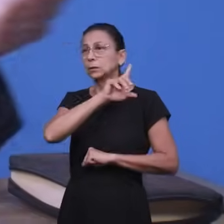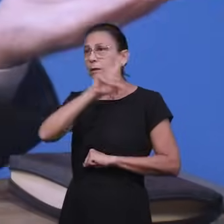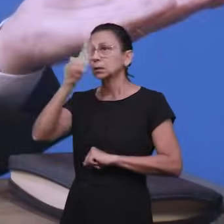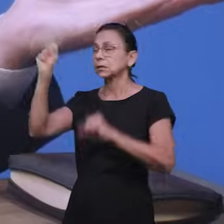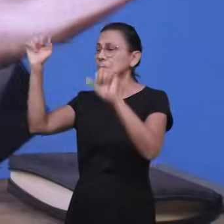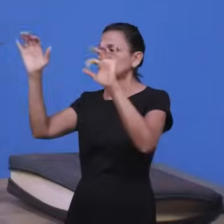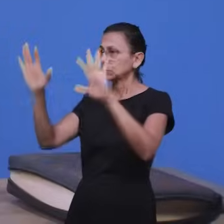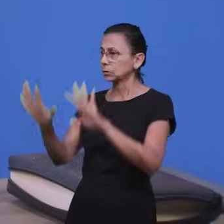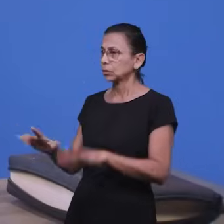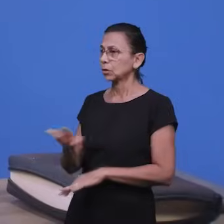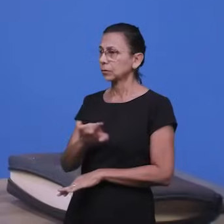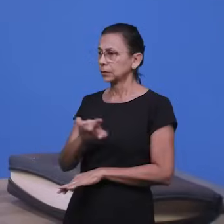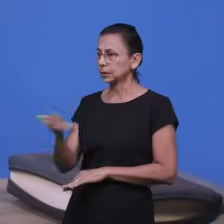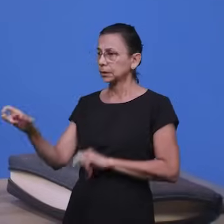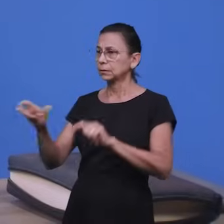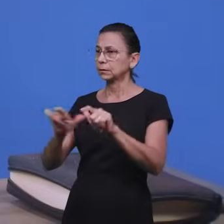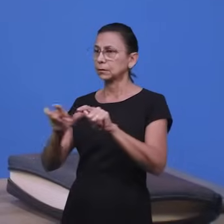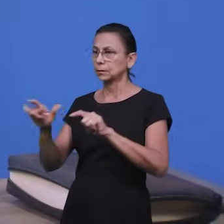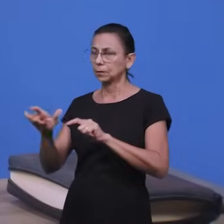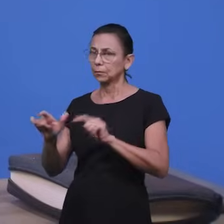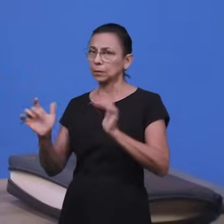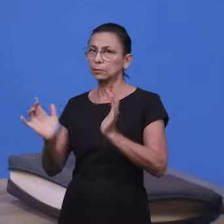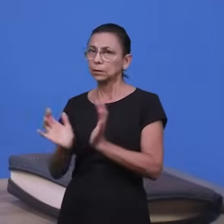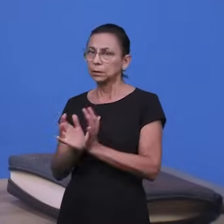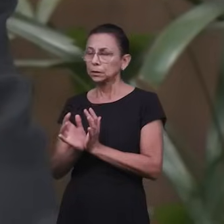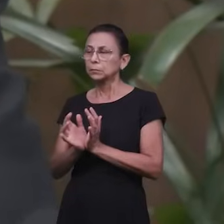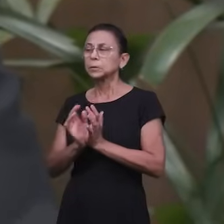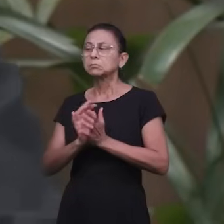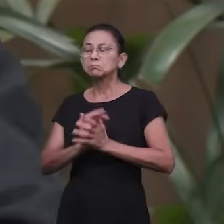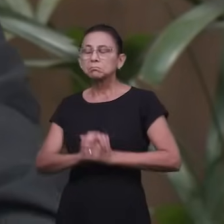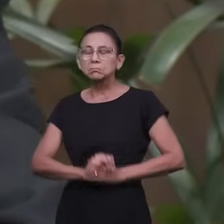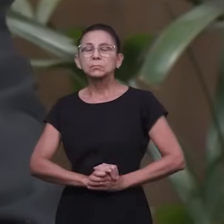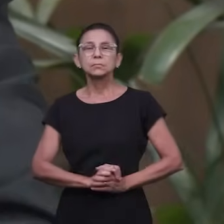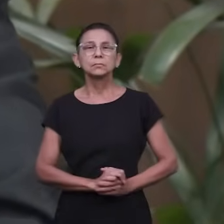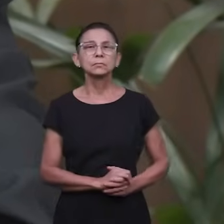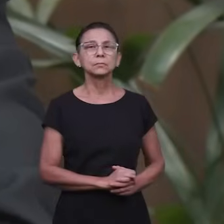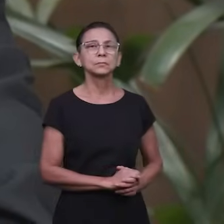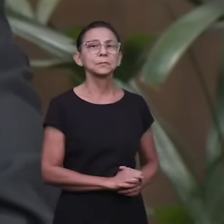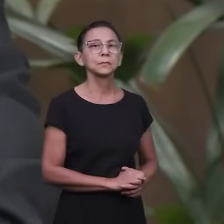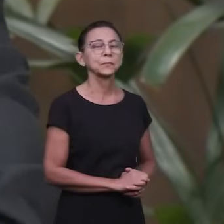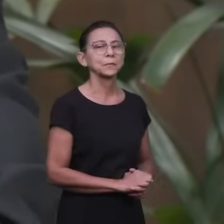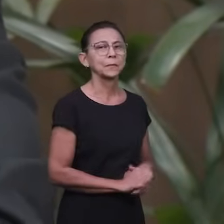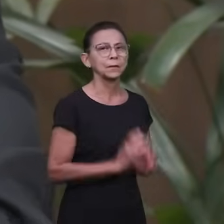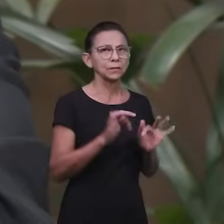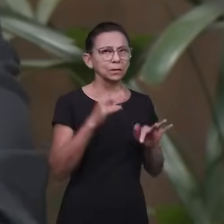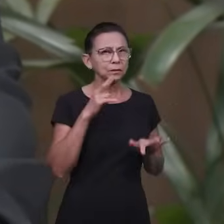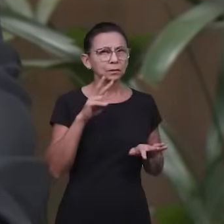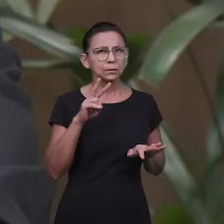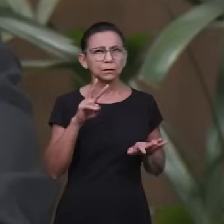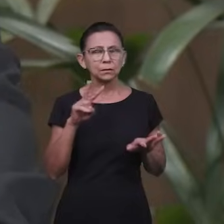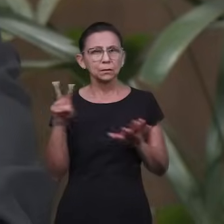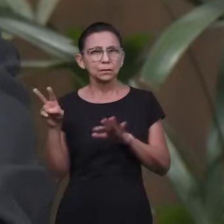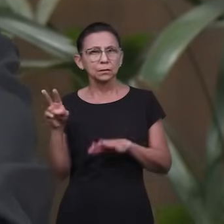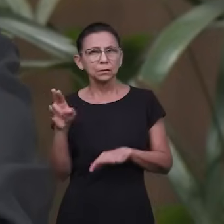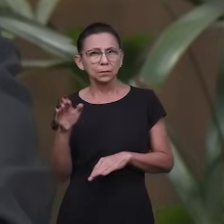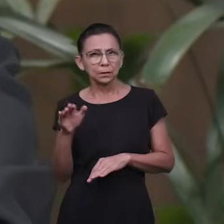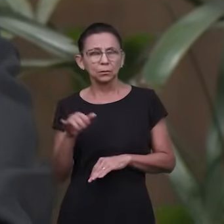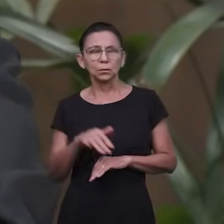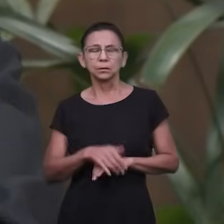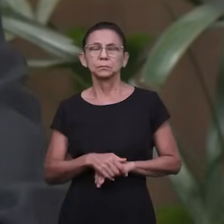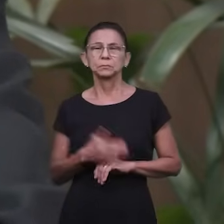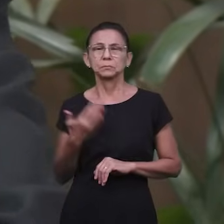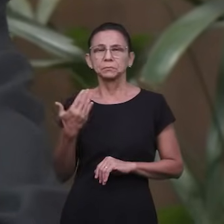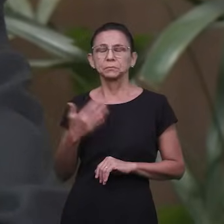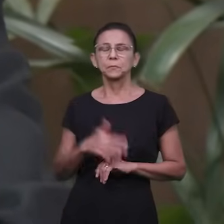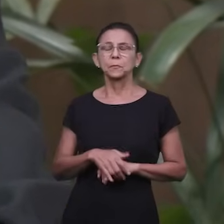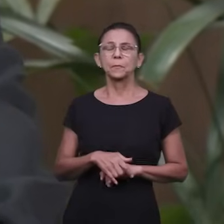coisa que aconteceu agora, esse fim de semana. É uma grande bênção isso, né, pastor João da Mata? E